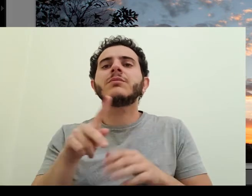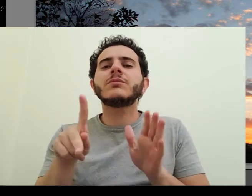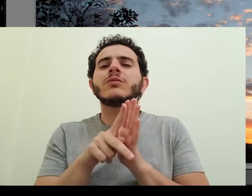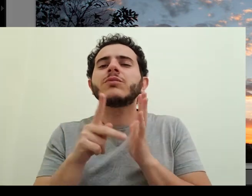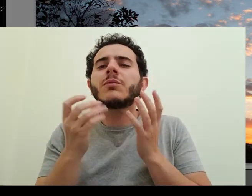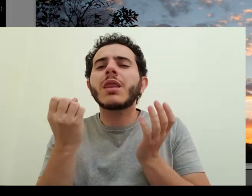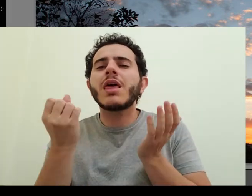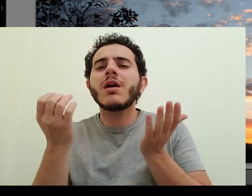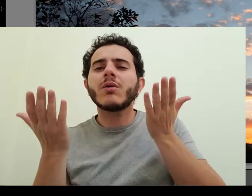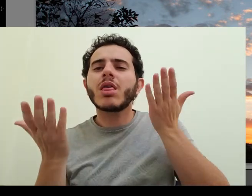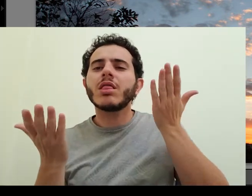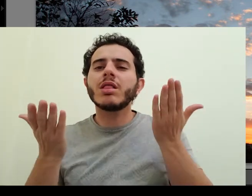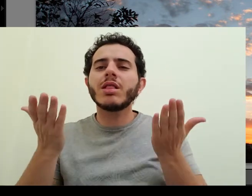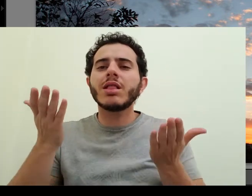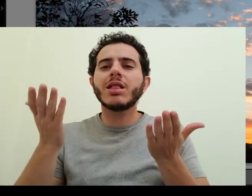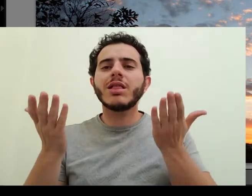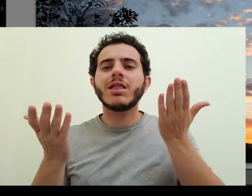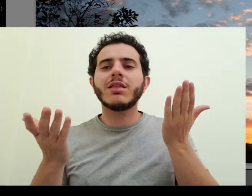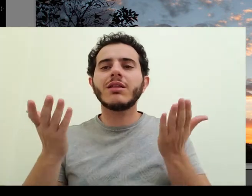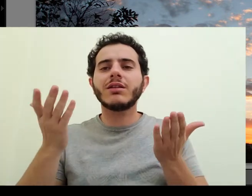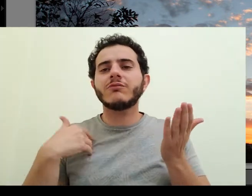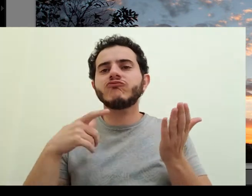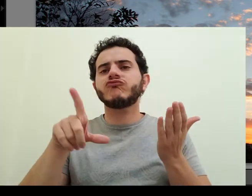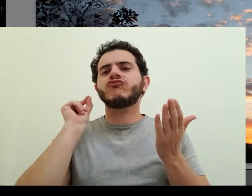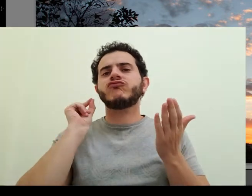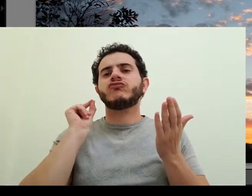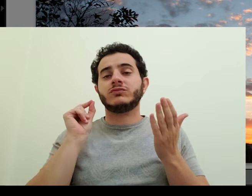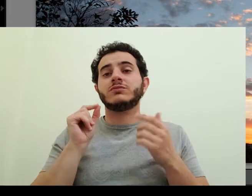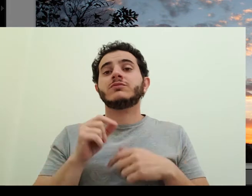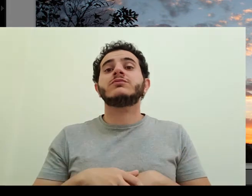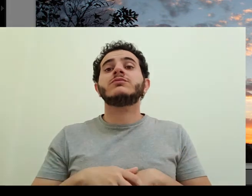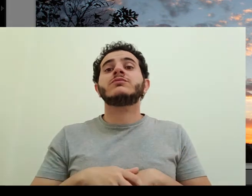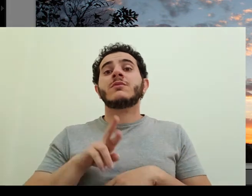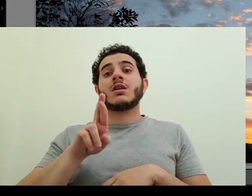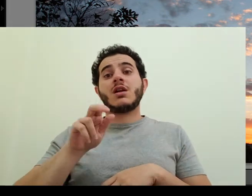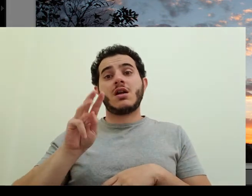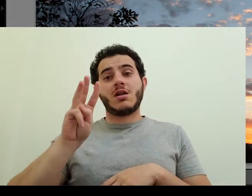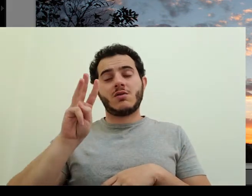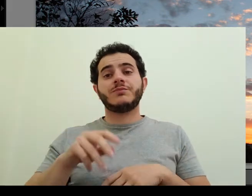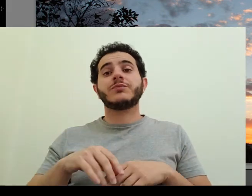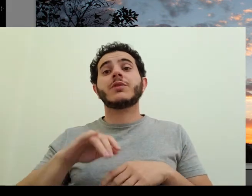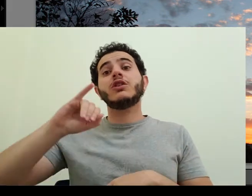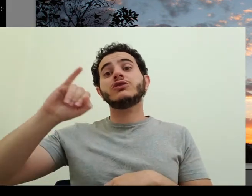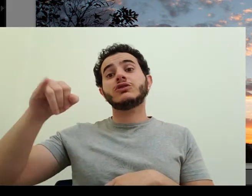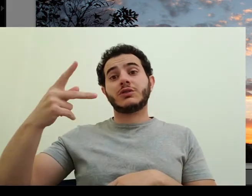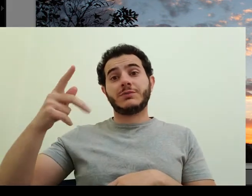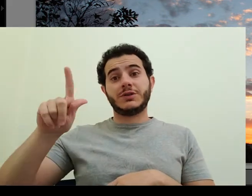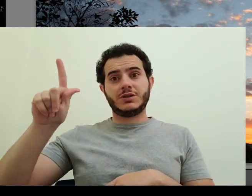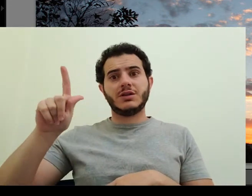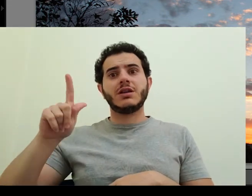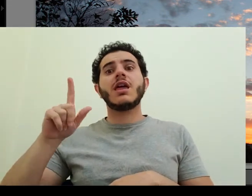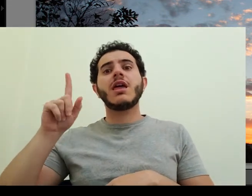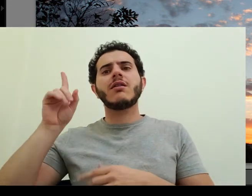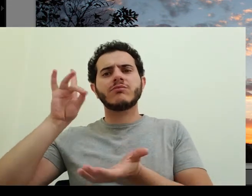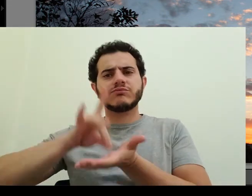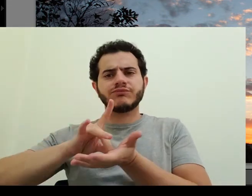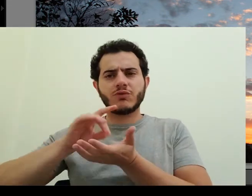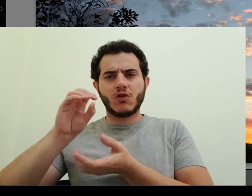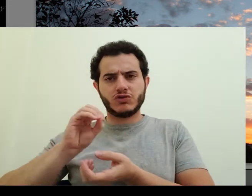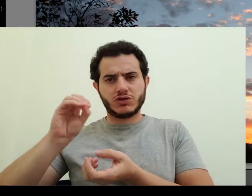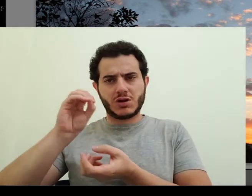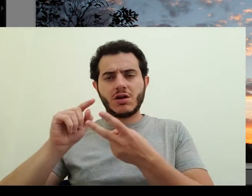branco. Eu tenho a opção de escolher o meu equilíbrio de branco. No JPEG eu tenho o original, o ajuste automático ou